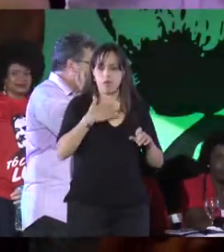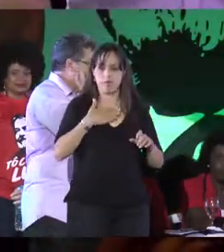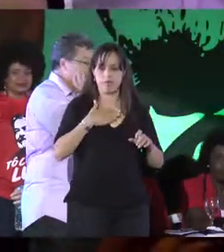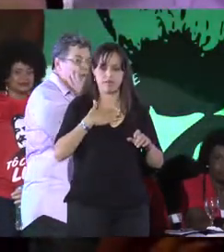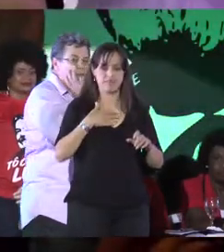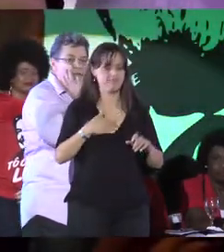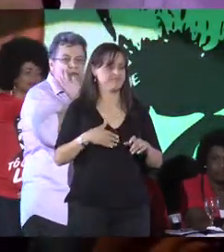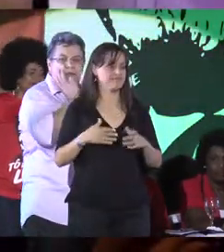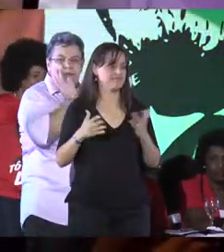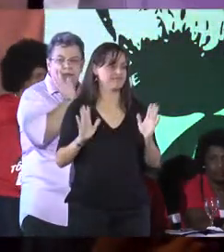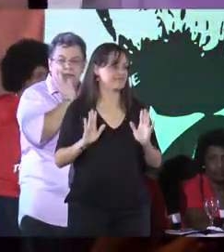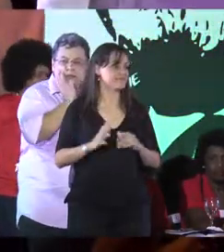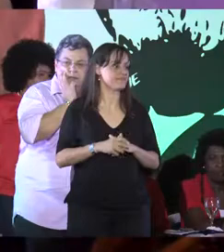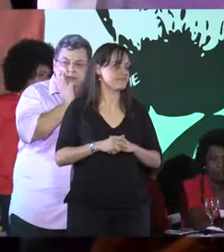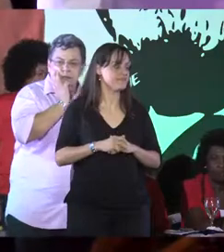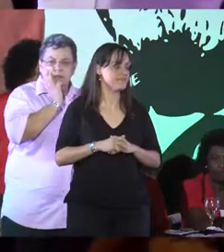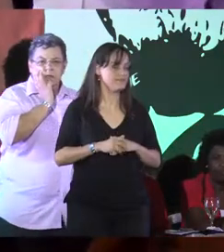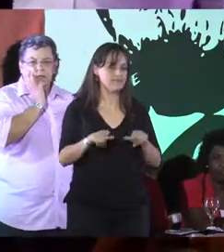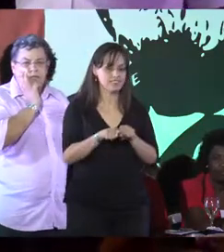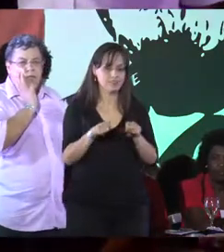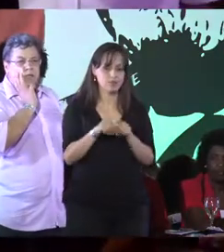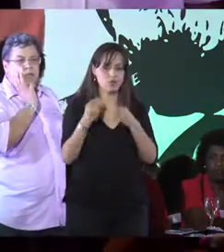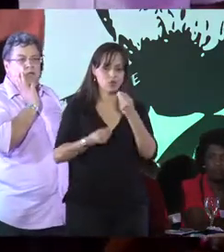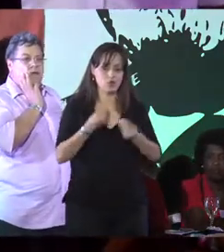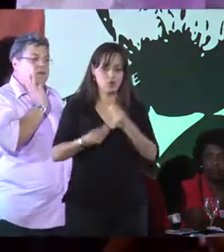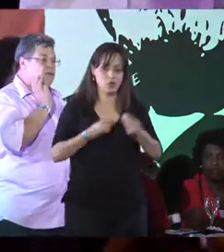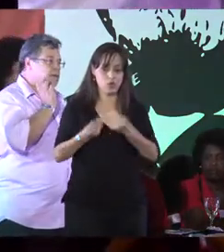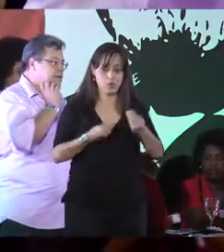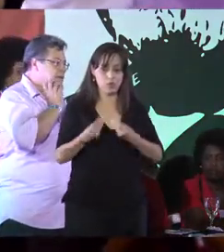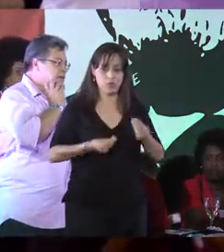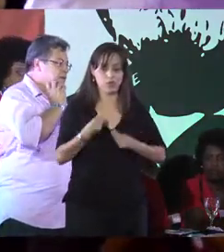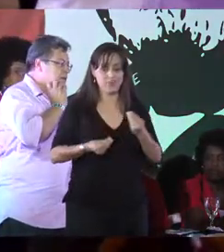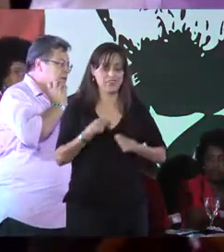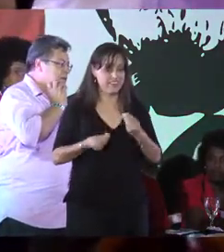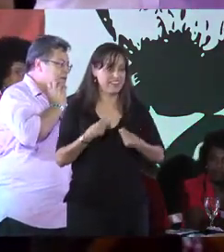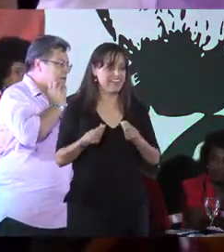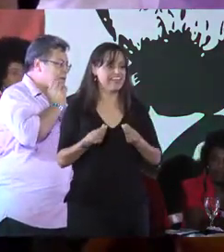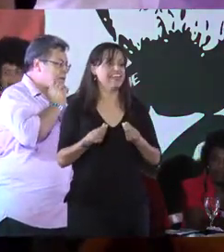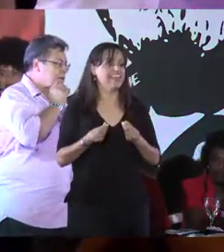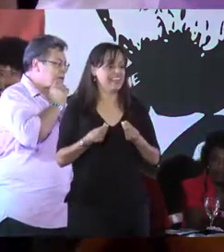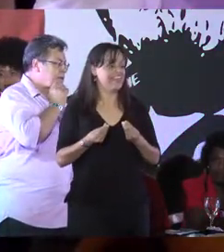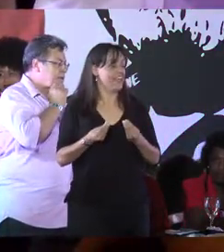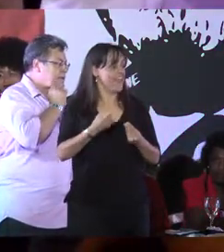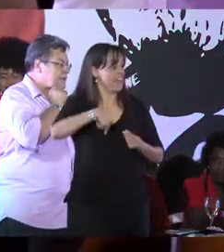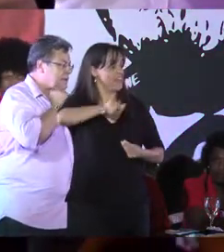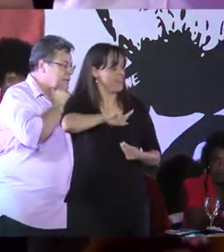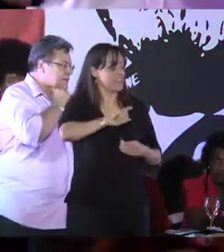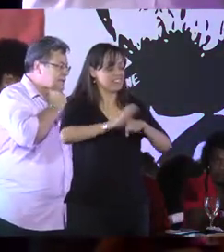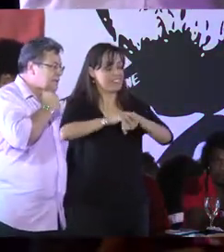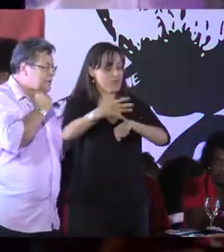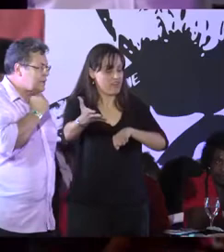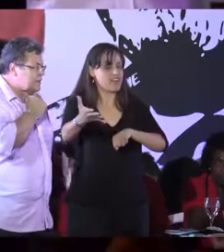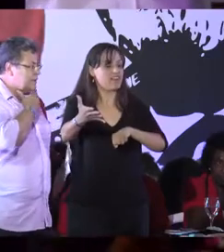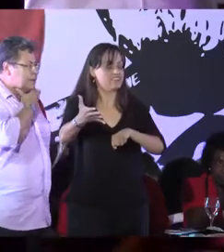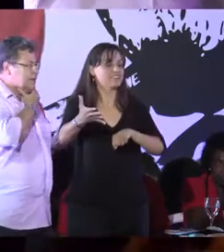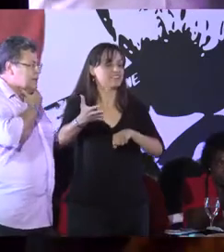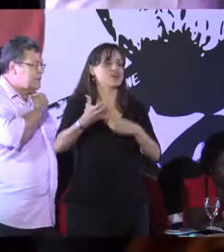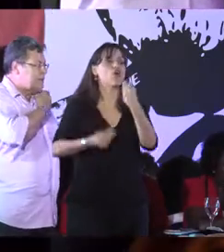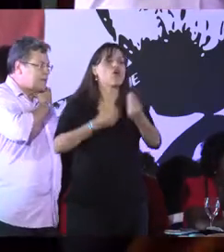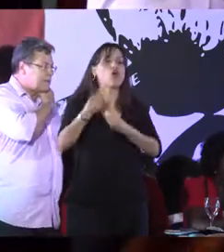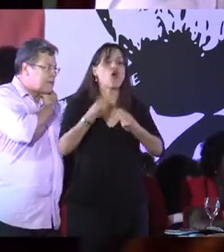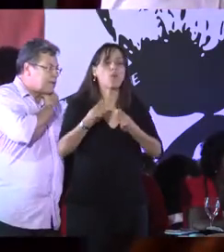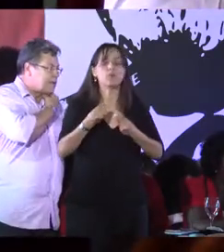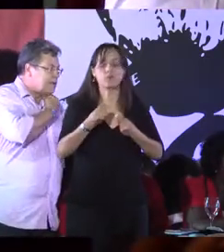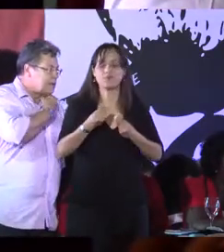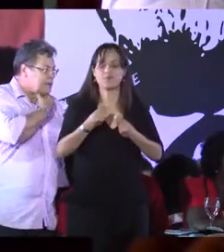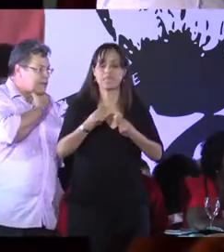forças democráticas, para cumprir o nosso dever. E tendo Lula com a maior liderança política do